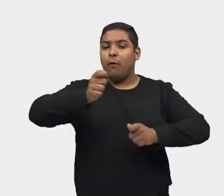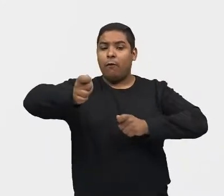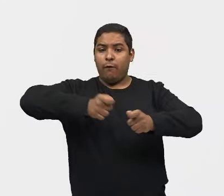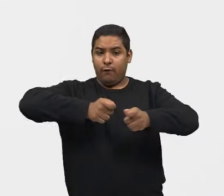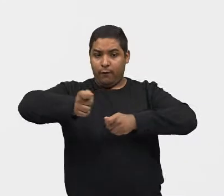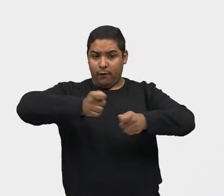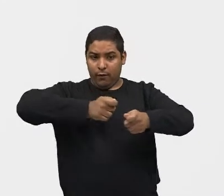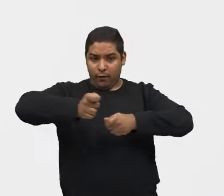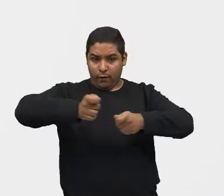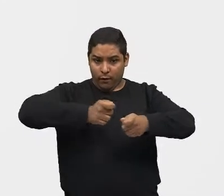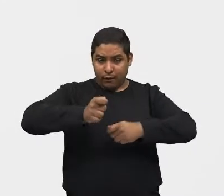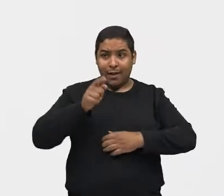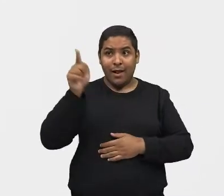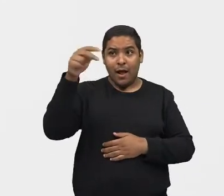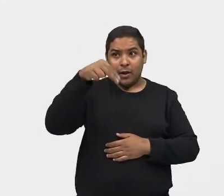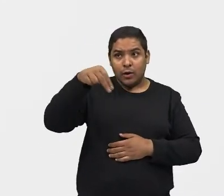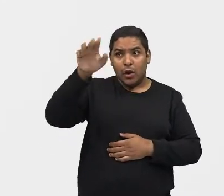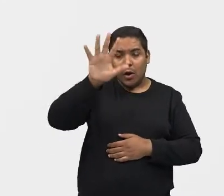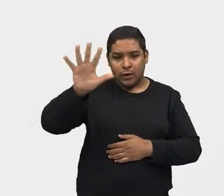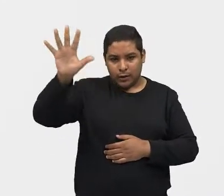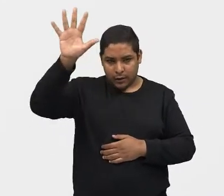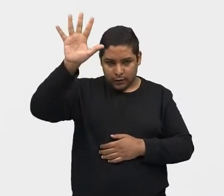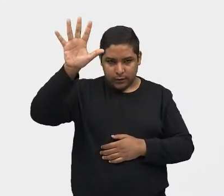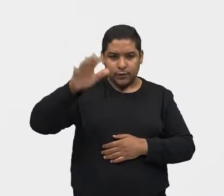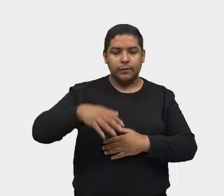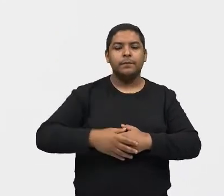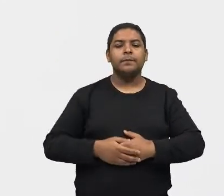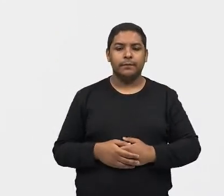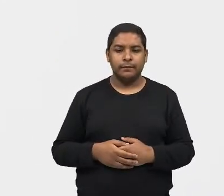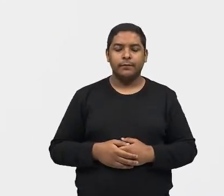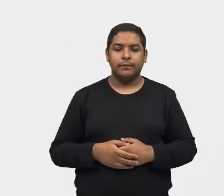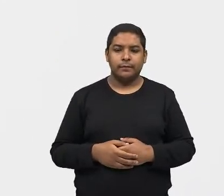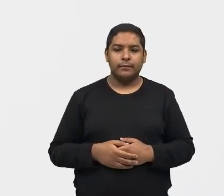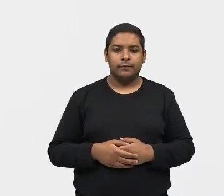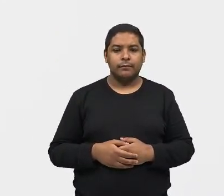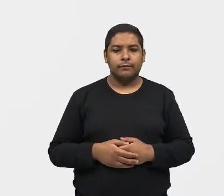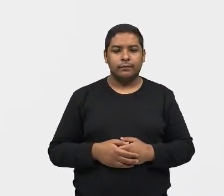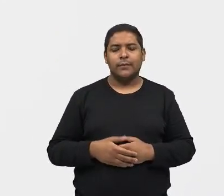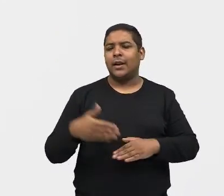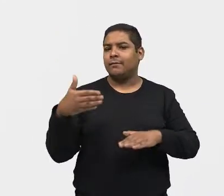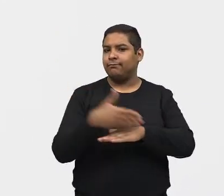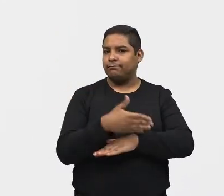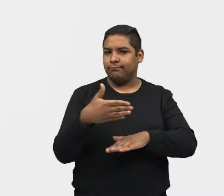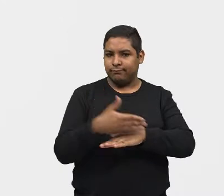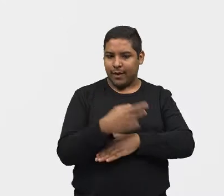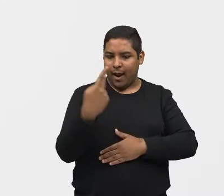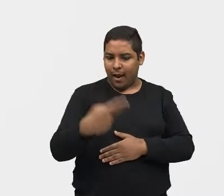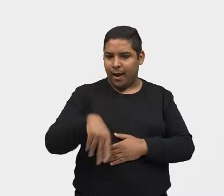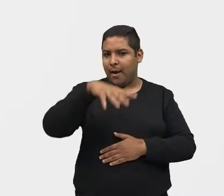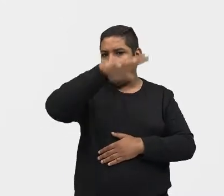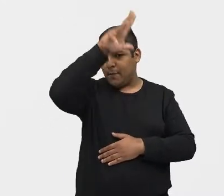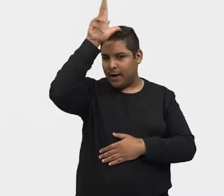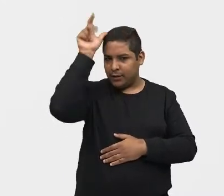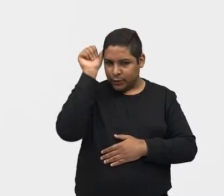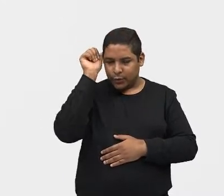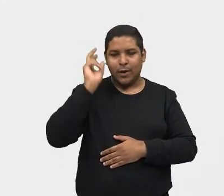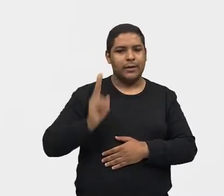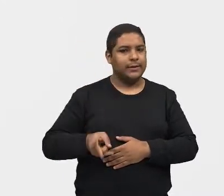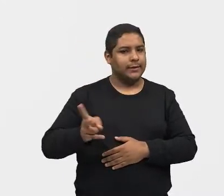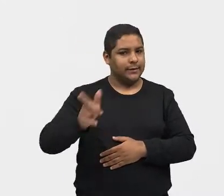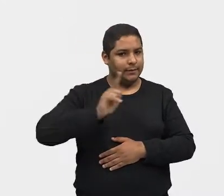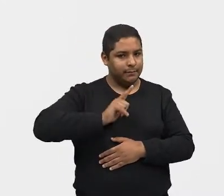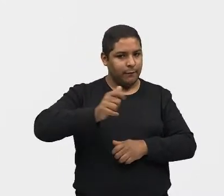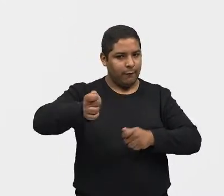forró do Nordeste, certo? Também muito presente no Amazonas, o samba de